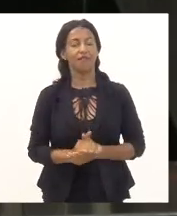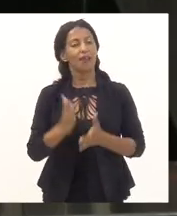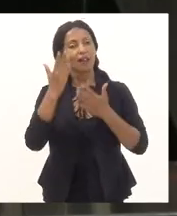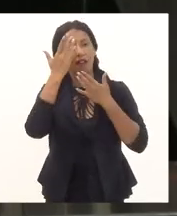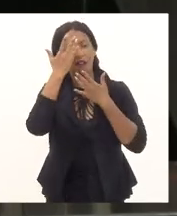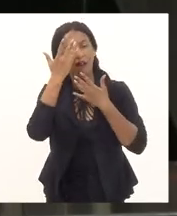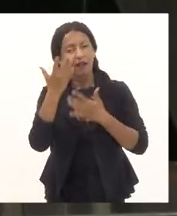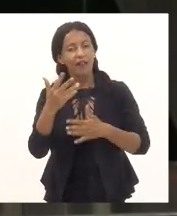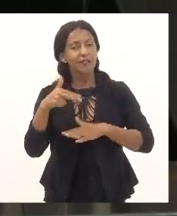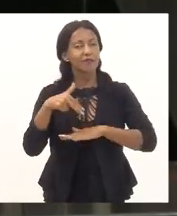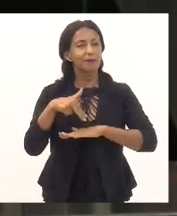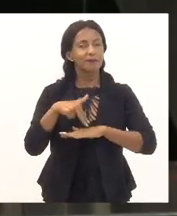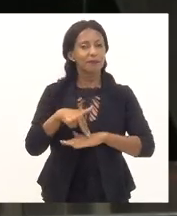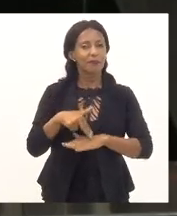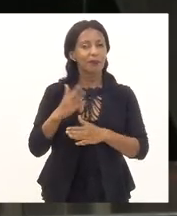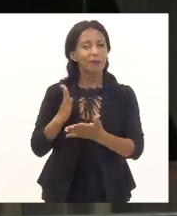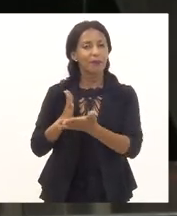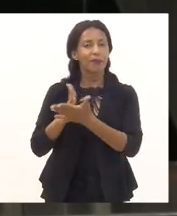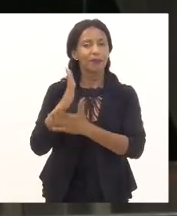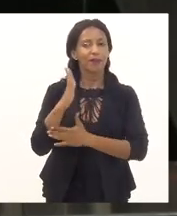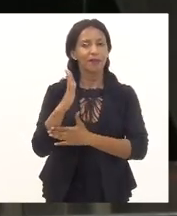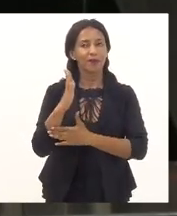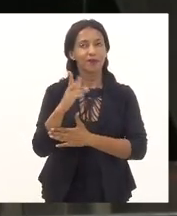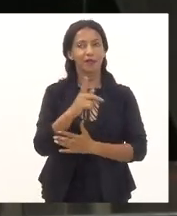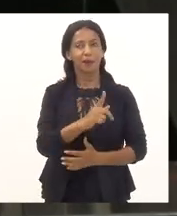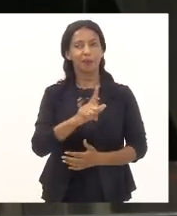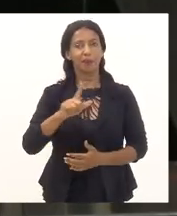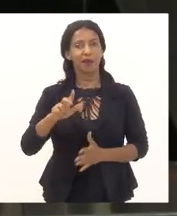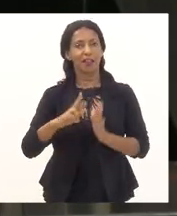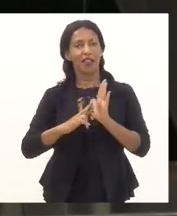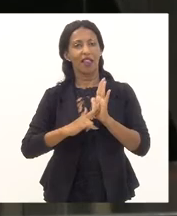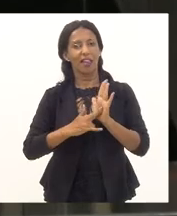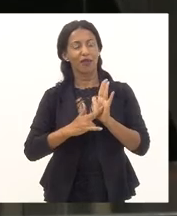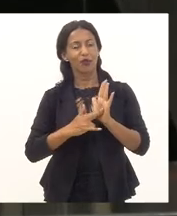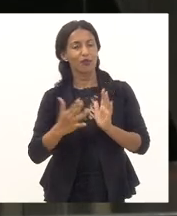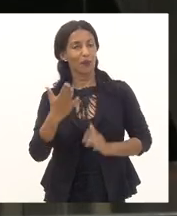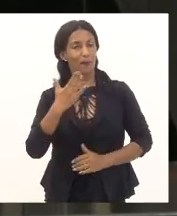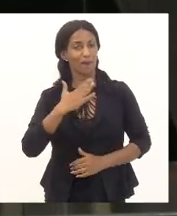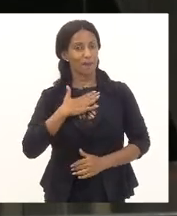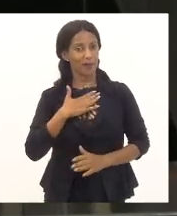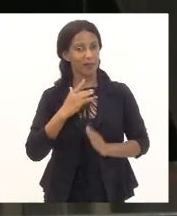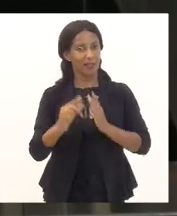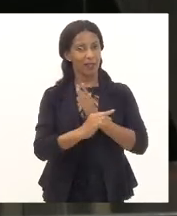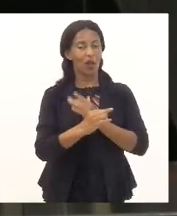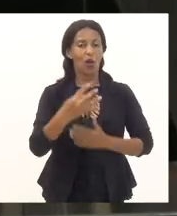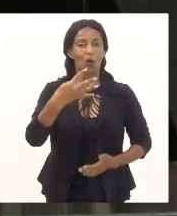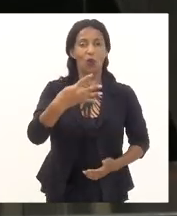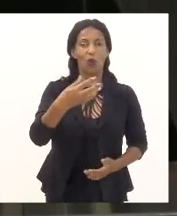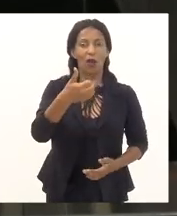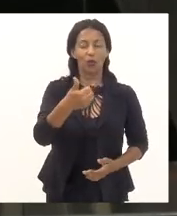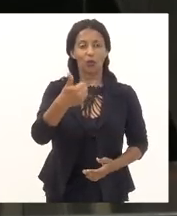agradecer esse plenário pela aprovação ao projeto de resolução de minha autoria